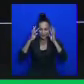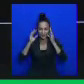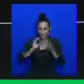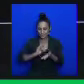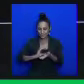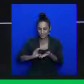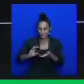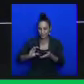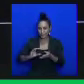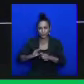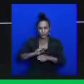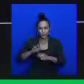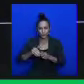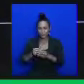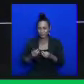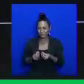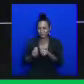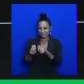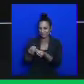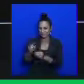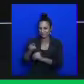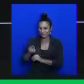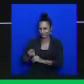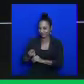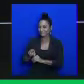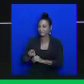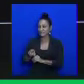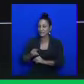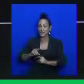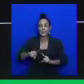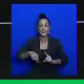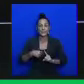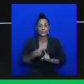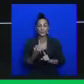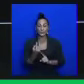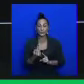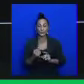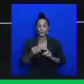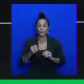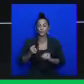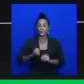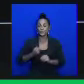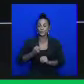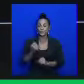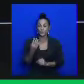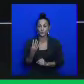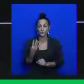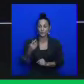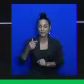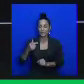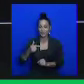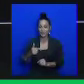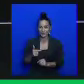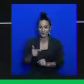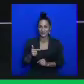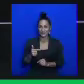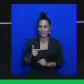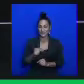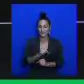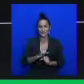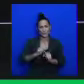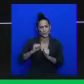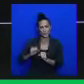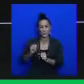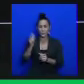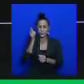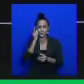Essa bolada toda pode sair para você. Vem chegando mais um número, bola 42. Número 42. Você